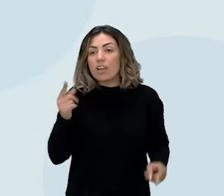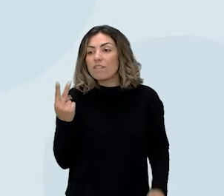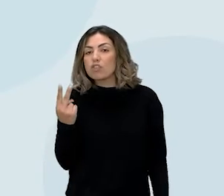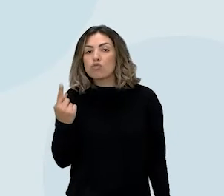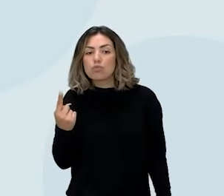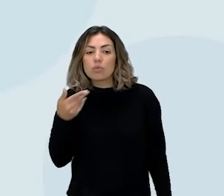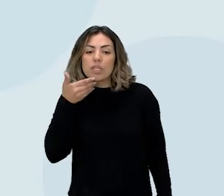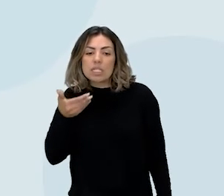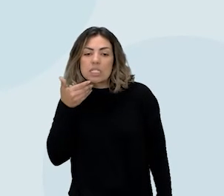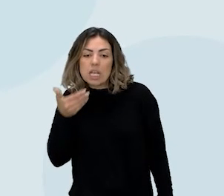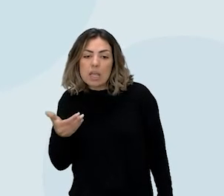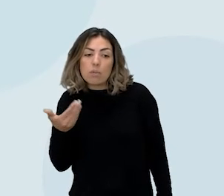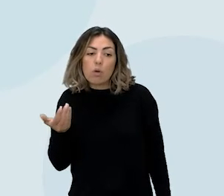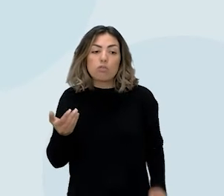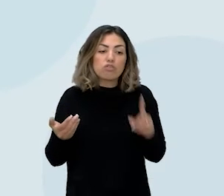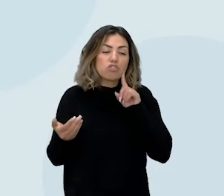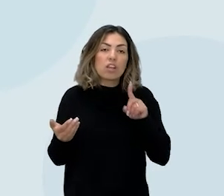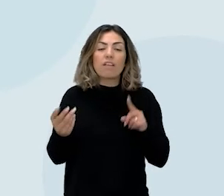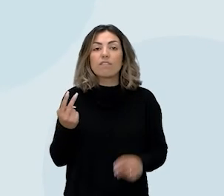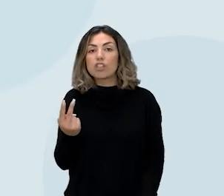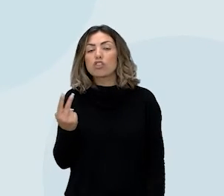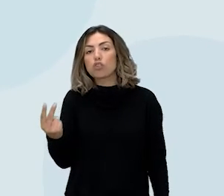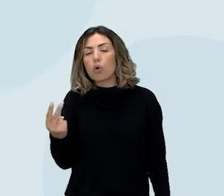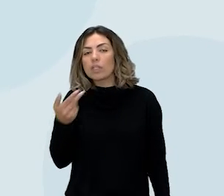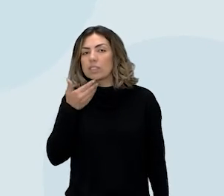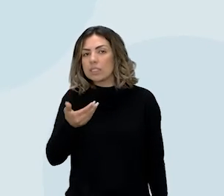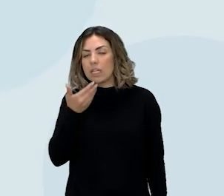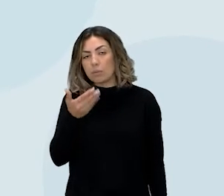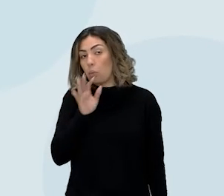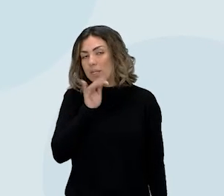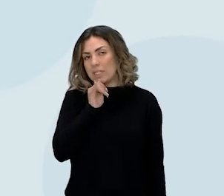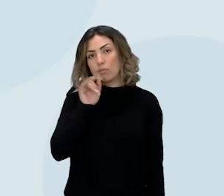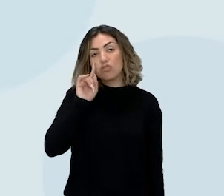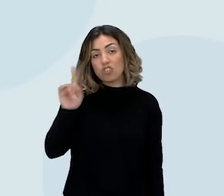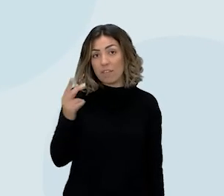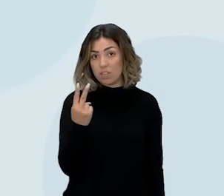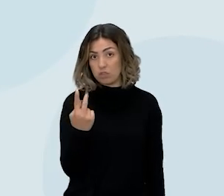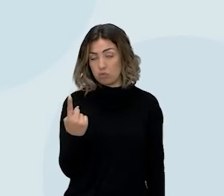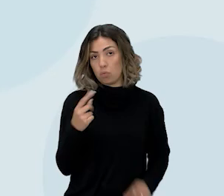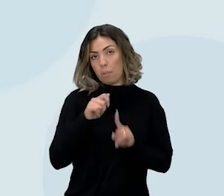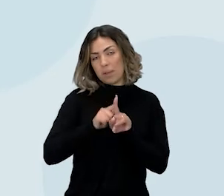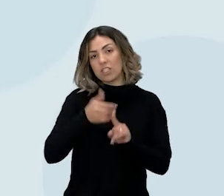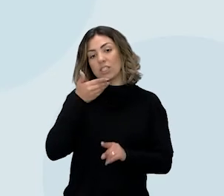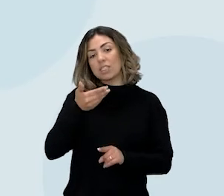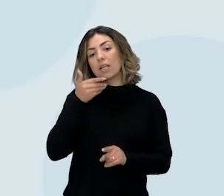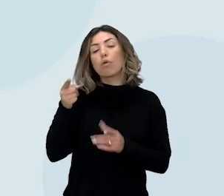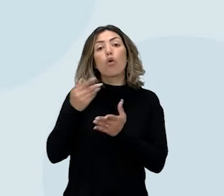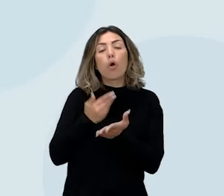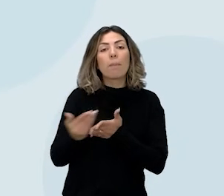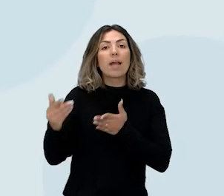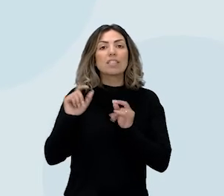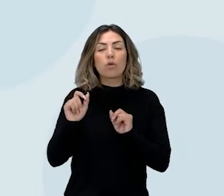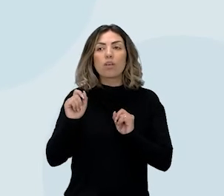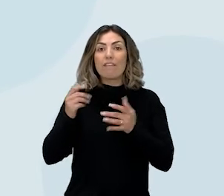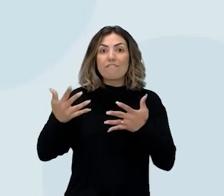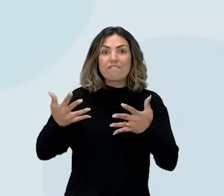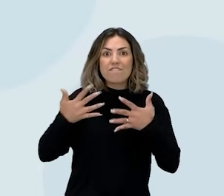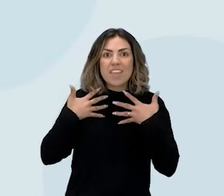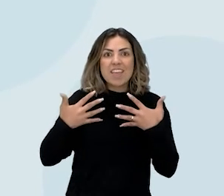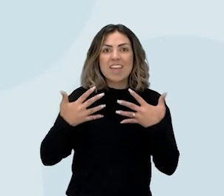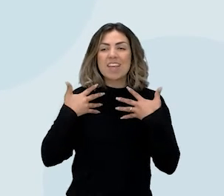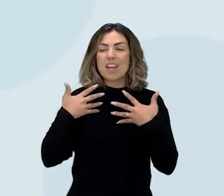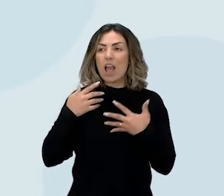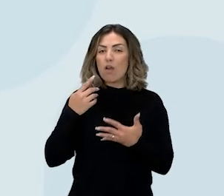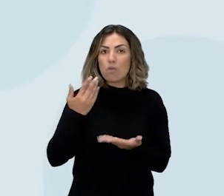hemisfério sul, que é onde a gente está. Lá no mês de 21 de dezembro acontece o início do verão. O dia do início